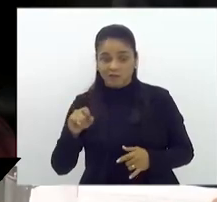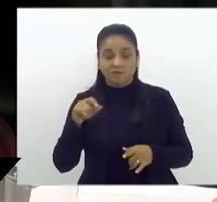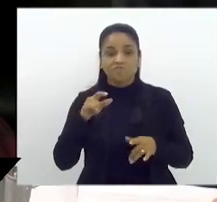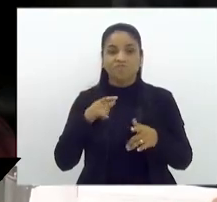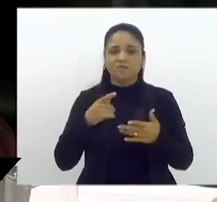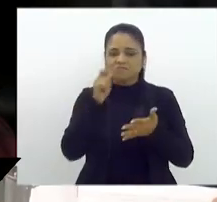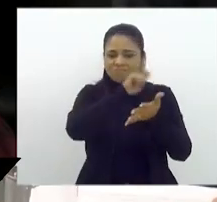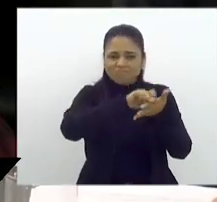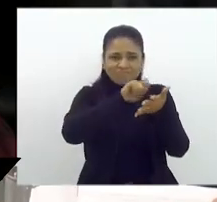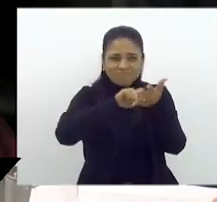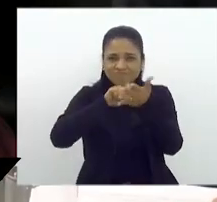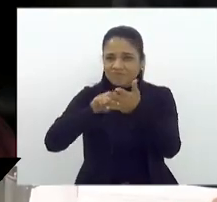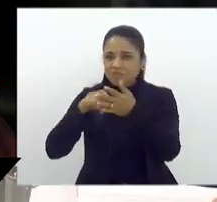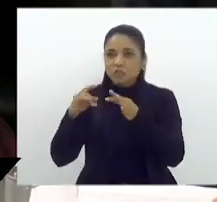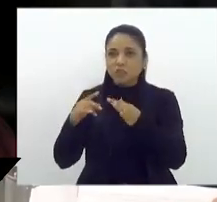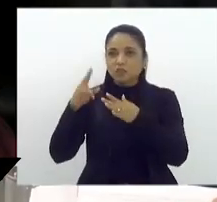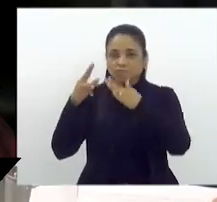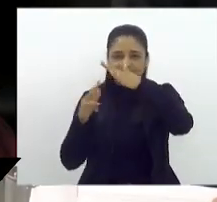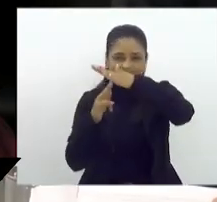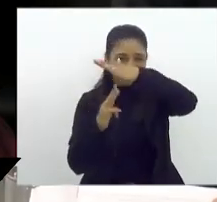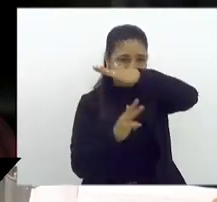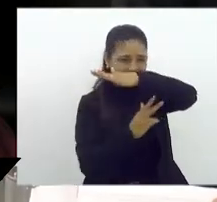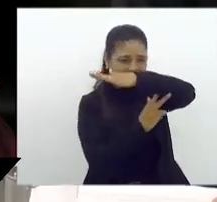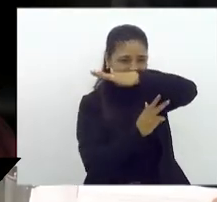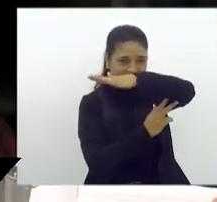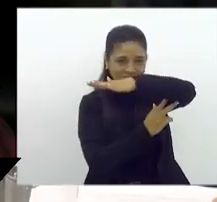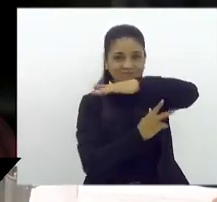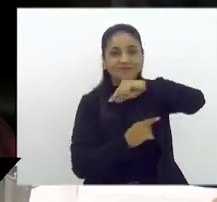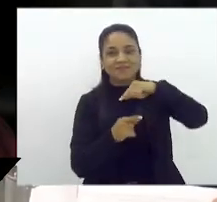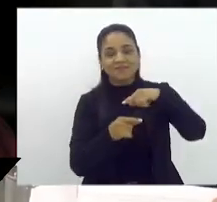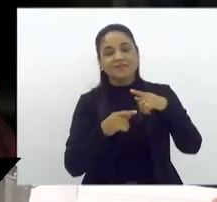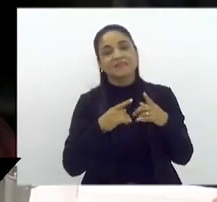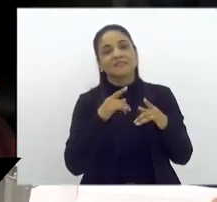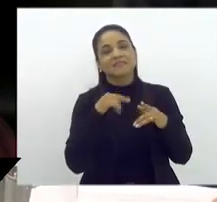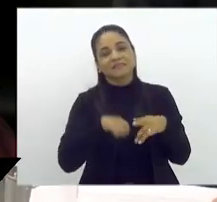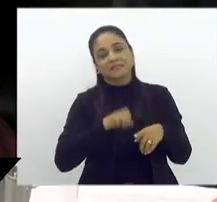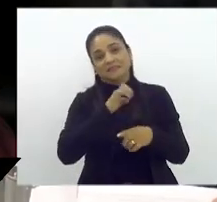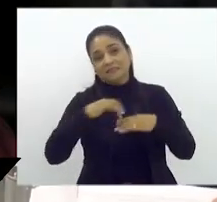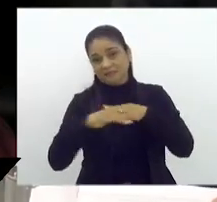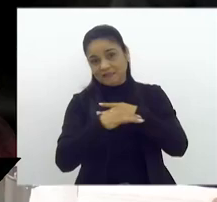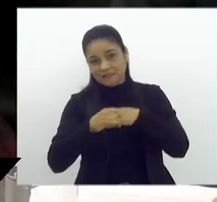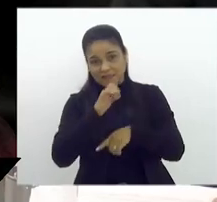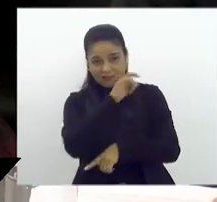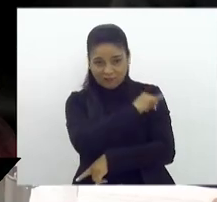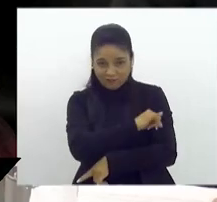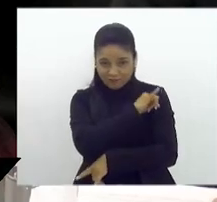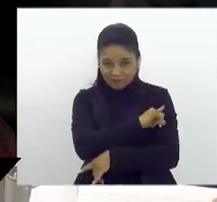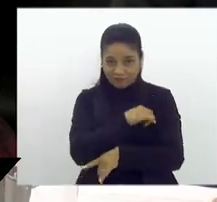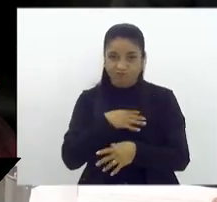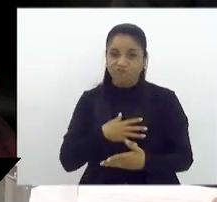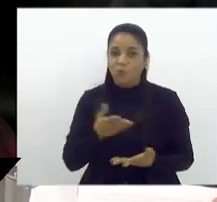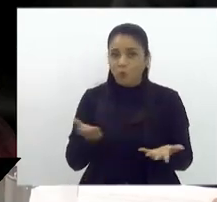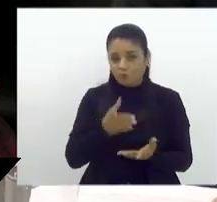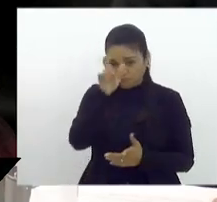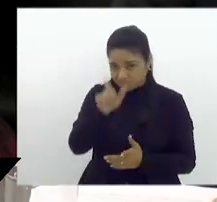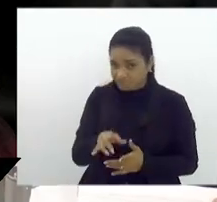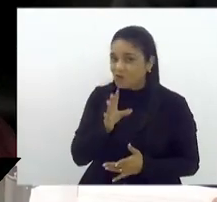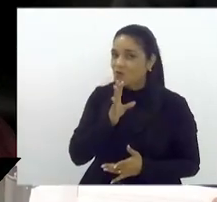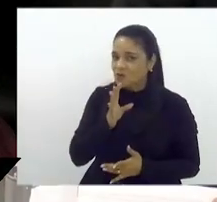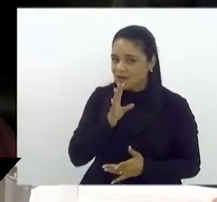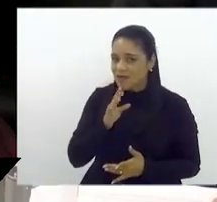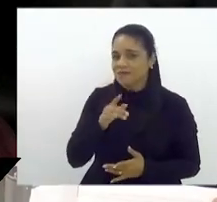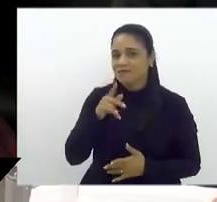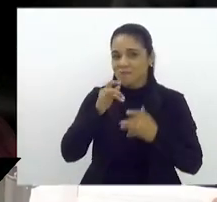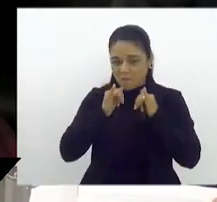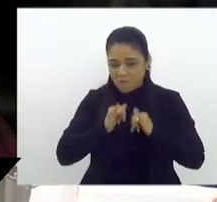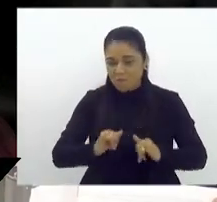viadutos da cidade do Rio de Janeiro. Hoje ele é alguém reconhecido, notoriamente